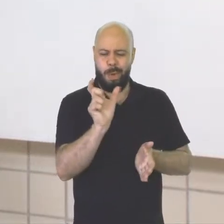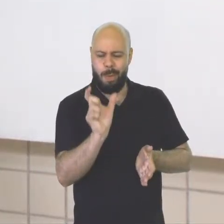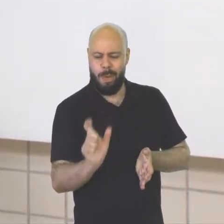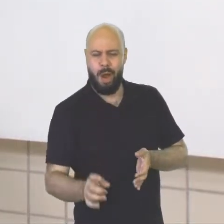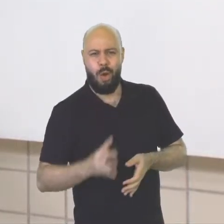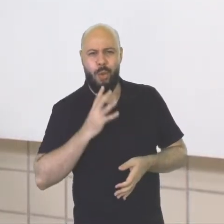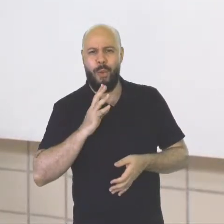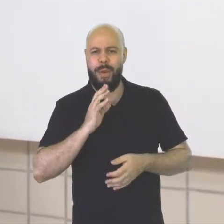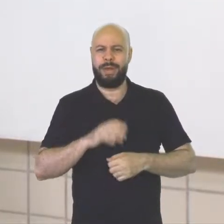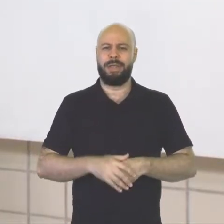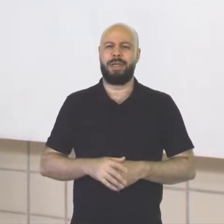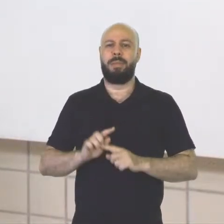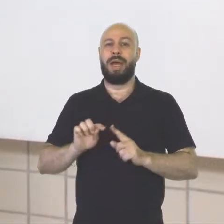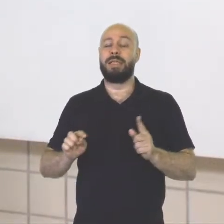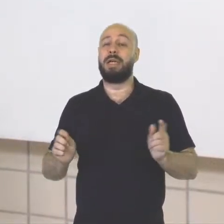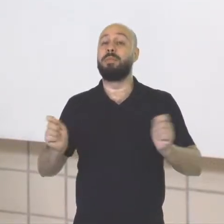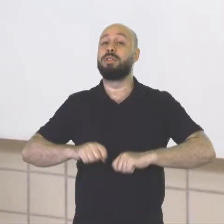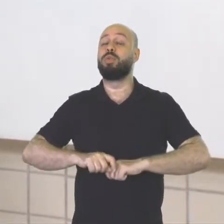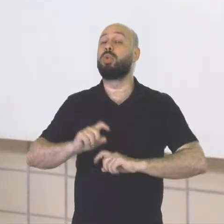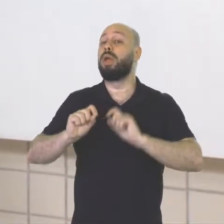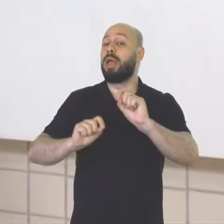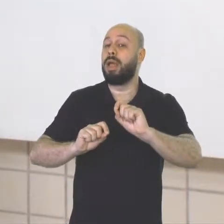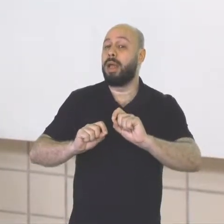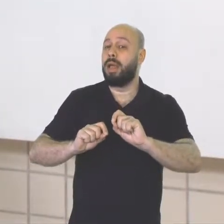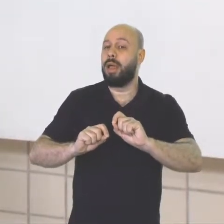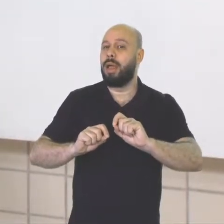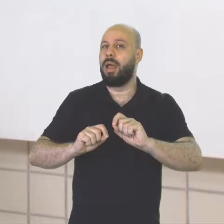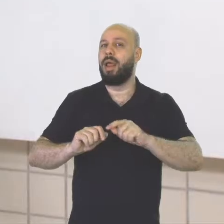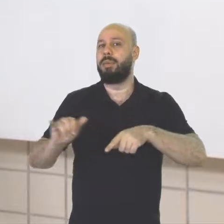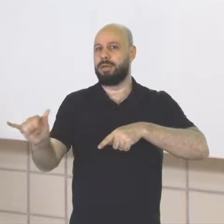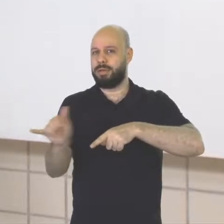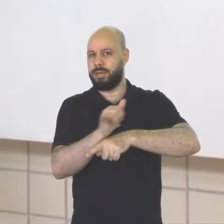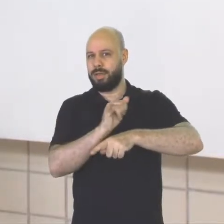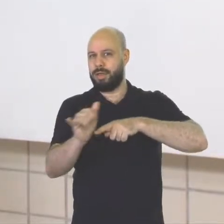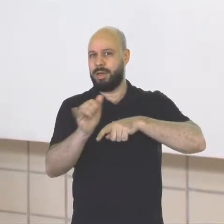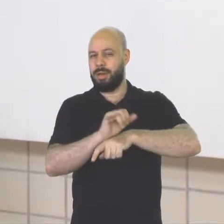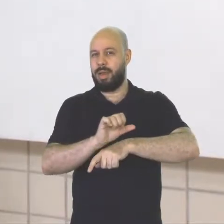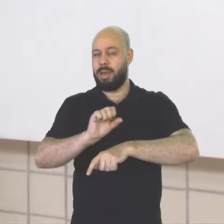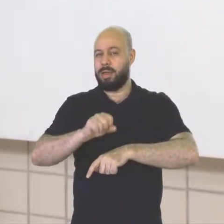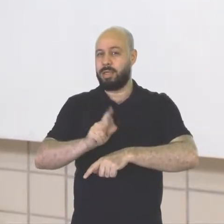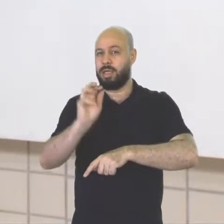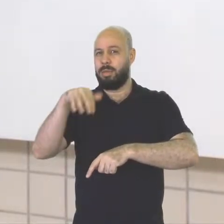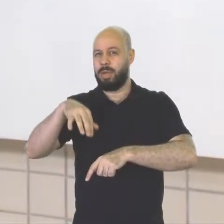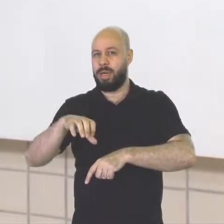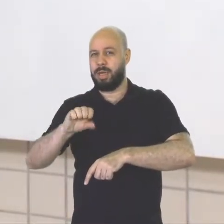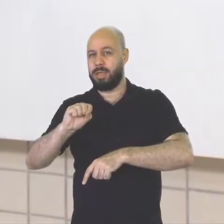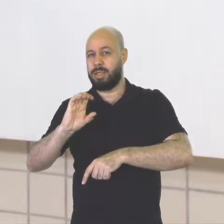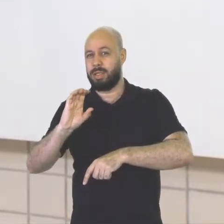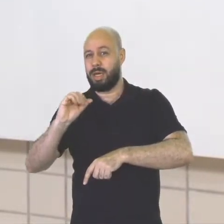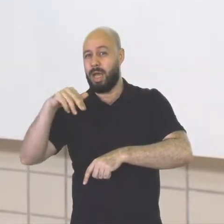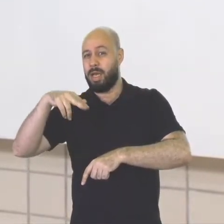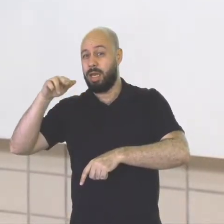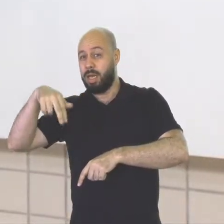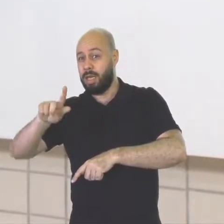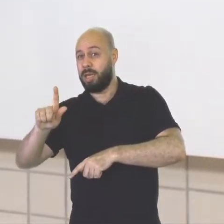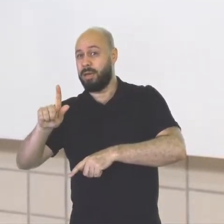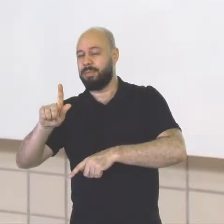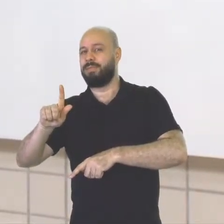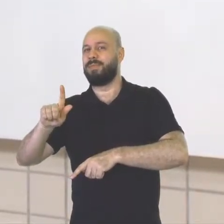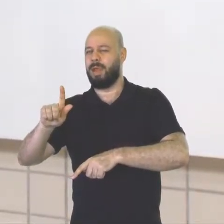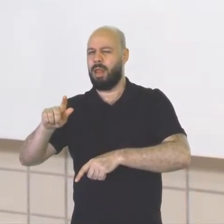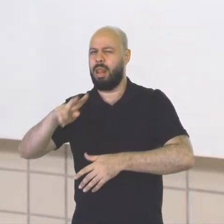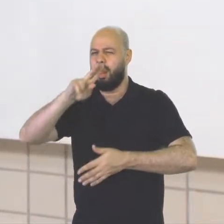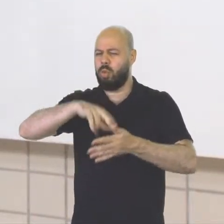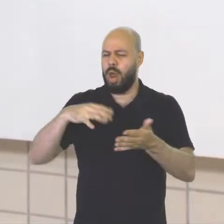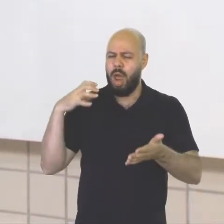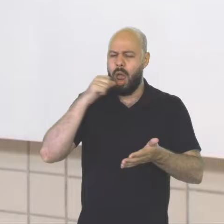conheço. Aí, nesse caso, eu posso fazer o quê? Utilizar as técnicas de skimming, scanning, né, fazer aquela leitura superficial